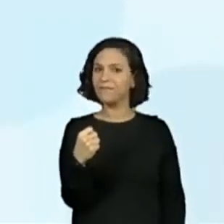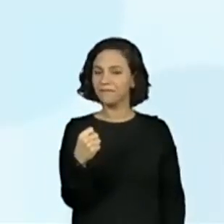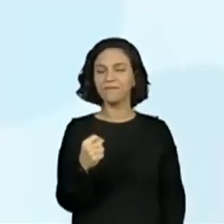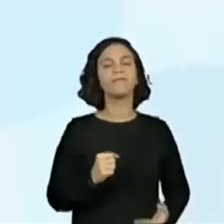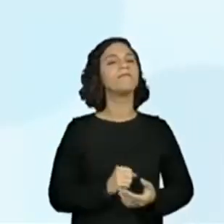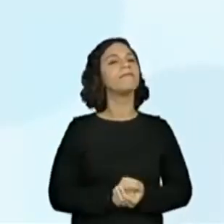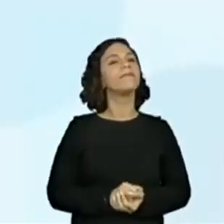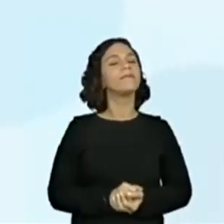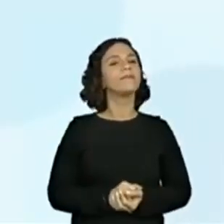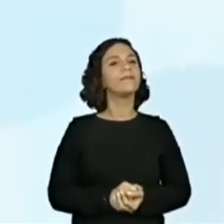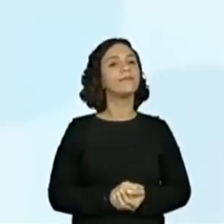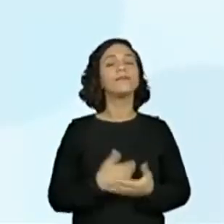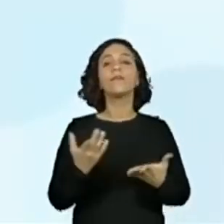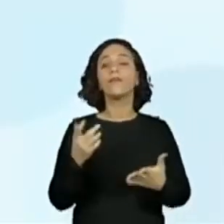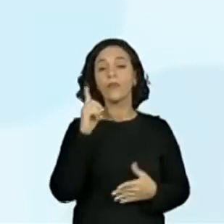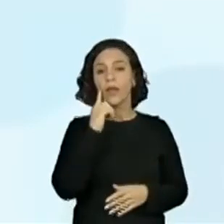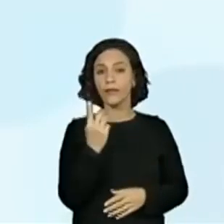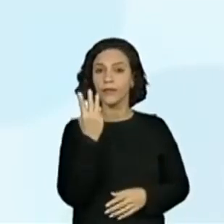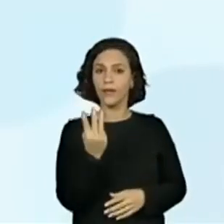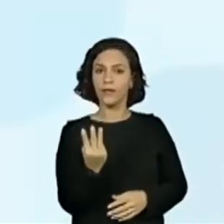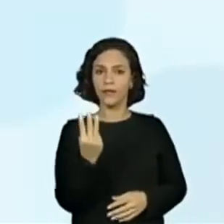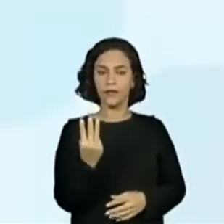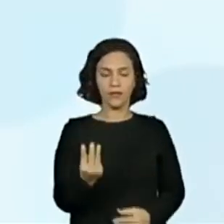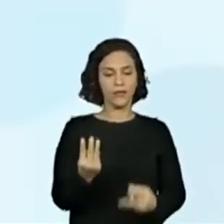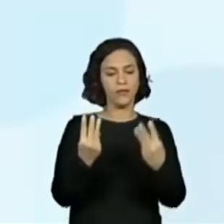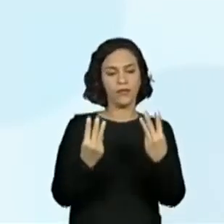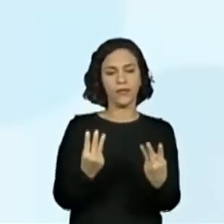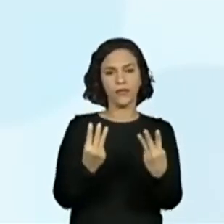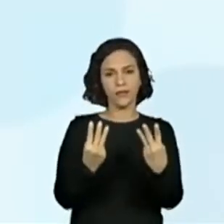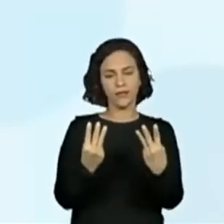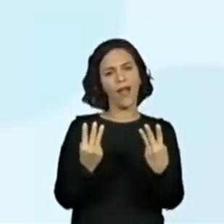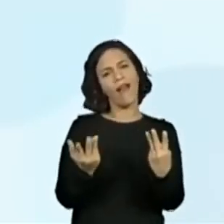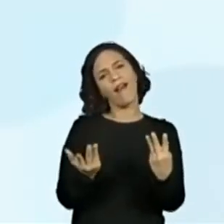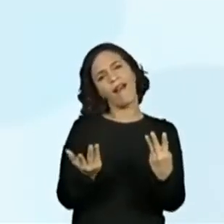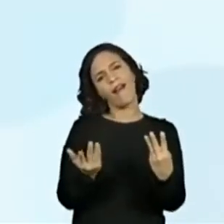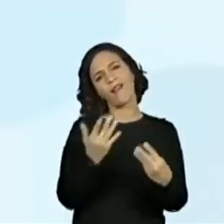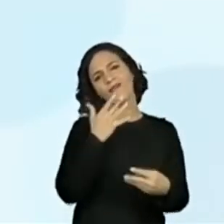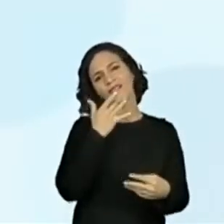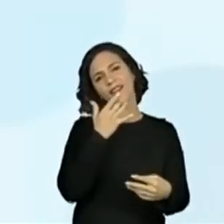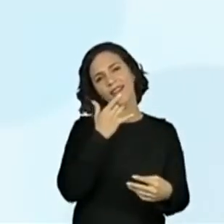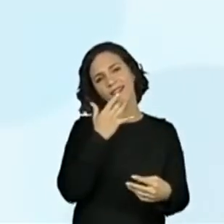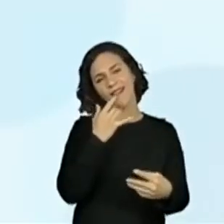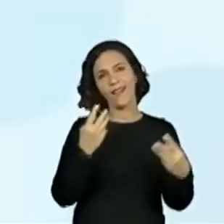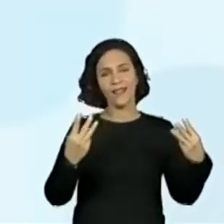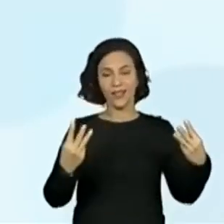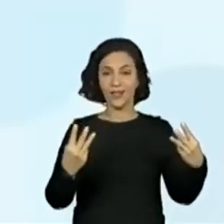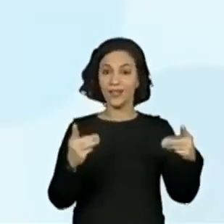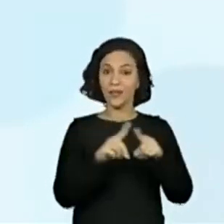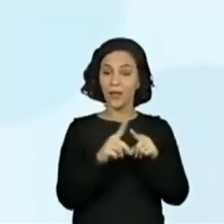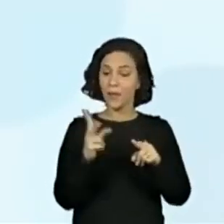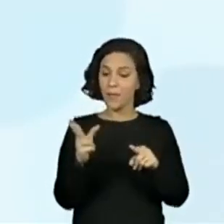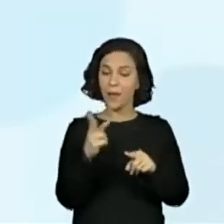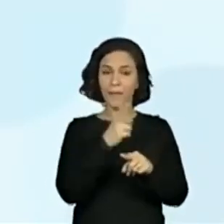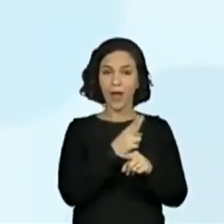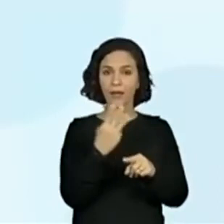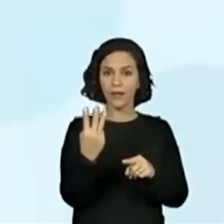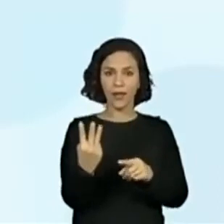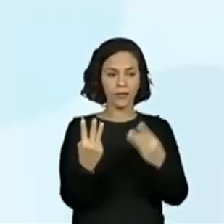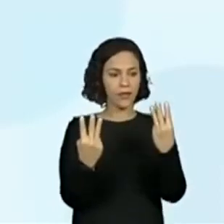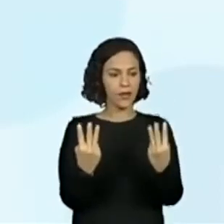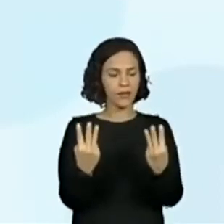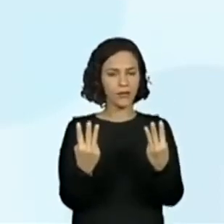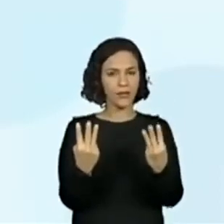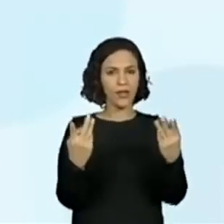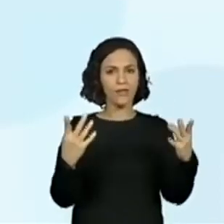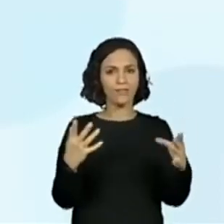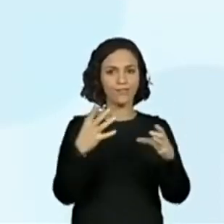bom. E 3 mais 3? Ah, ficou muito fácil, não é? Também é a soma de duas parcelas iguais.